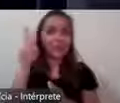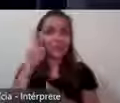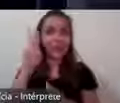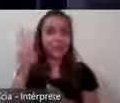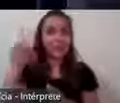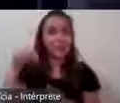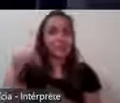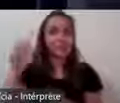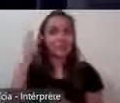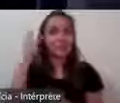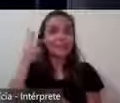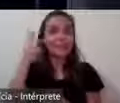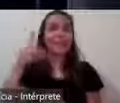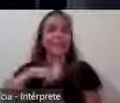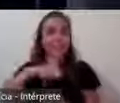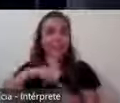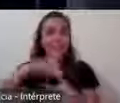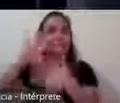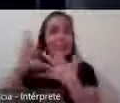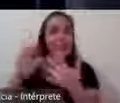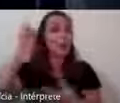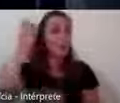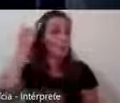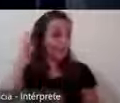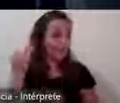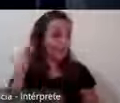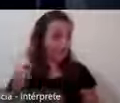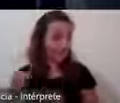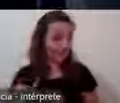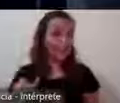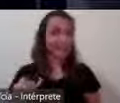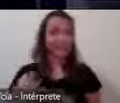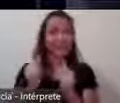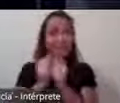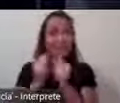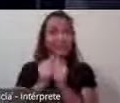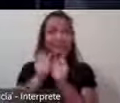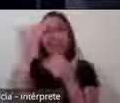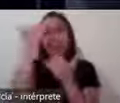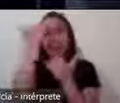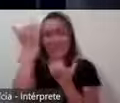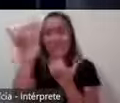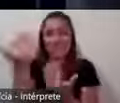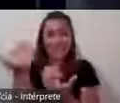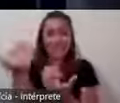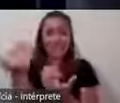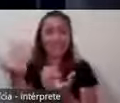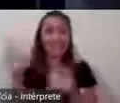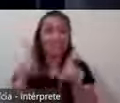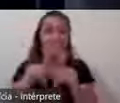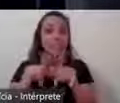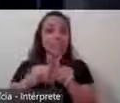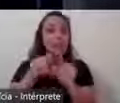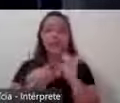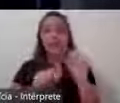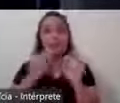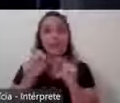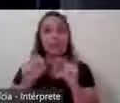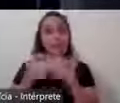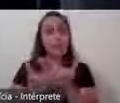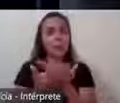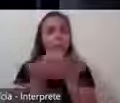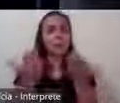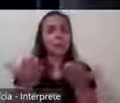conta com a participação em Libras. A Patrícia Lopes está fazendo esse trabalho para a gente. Quero agradecer ela primeiramente. E quero introduzir aqui para vocês